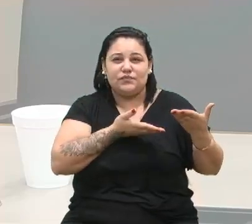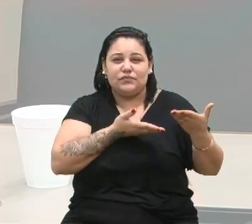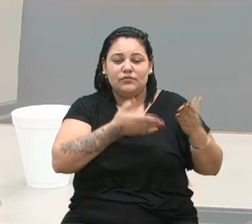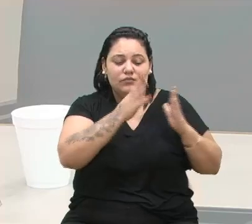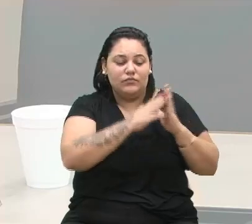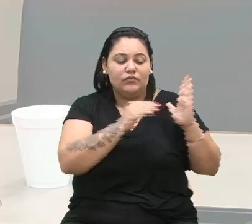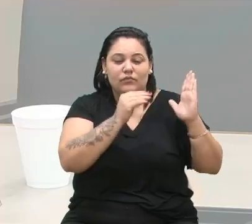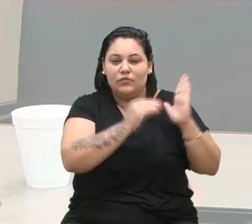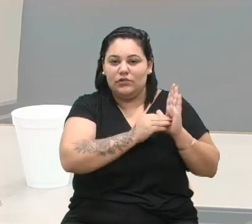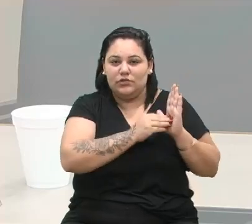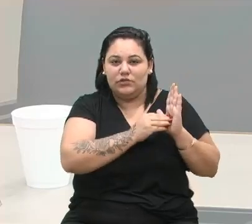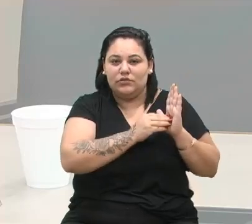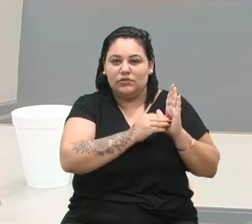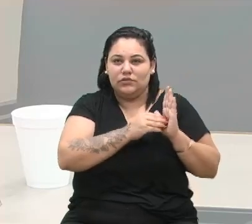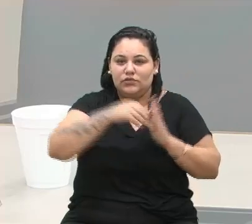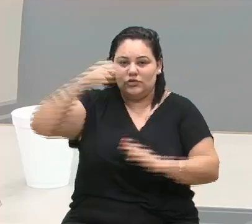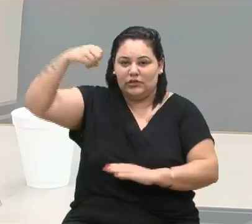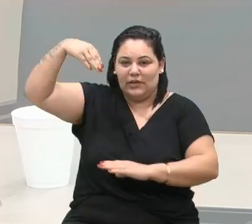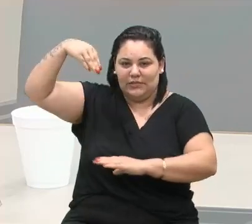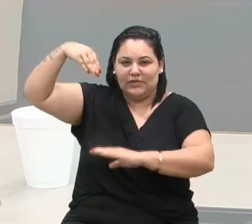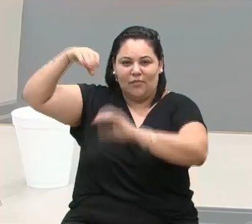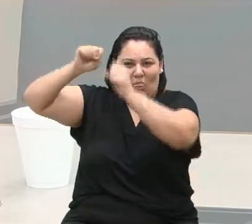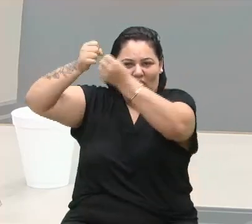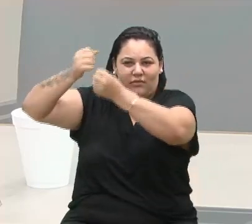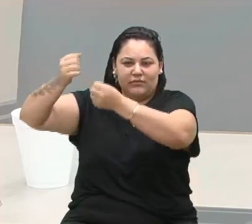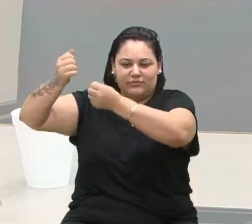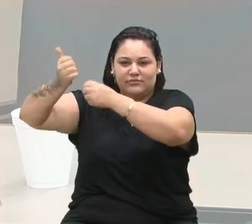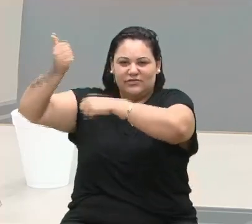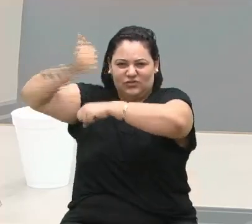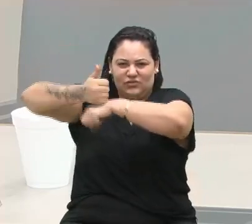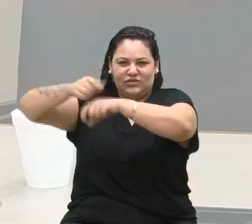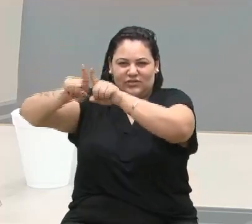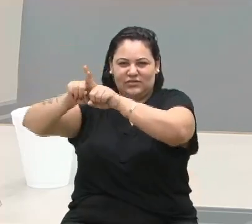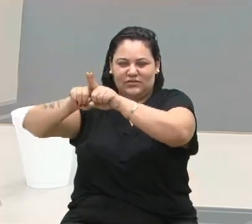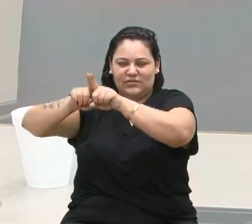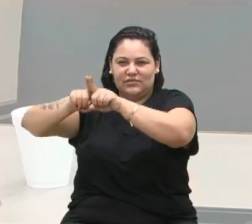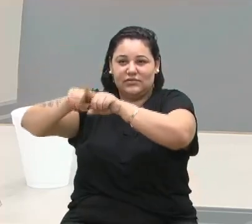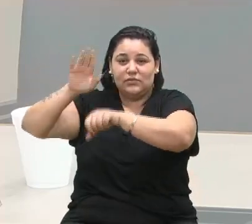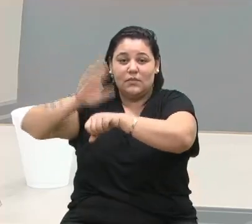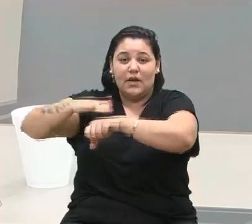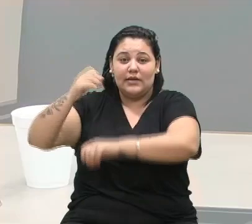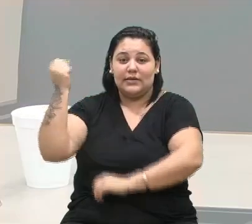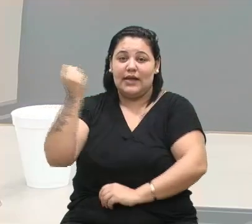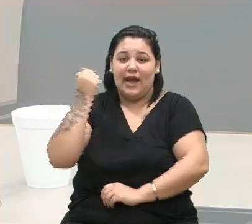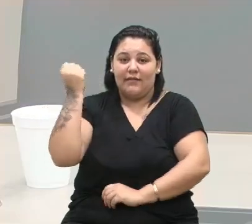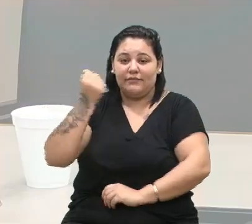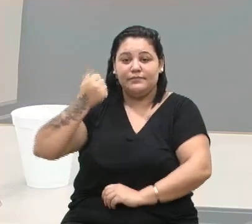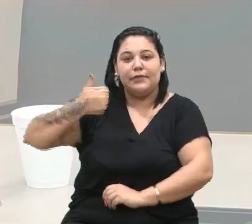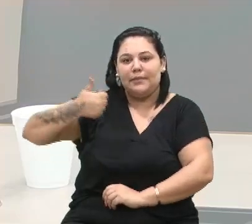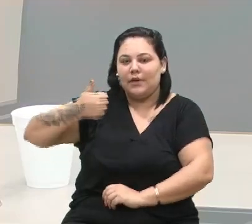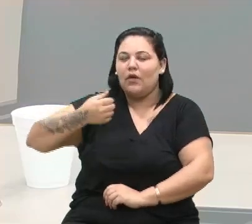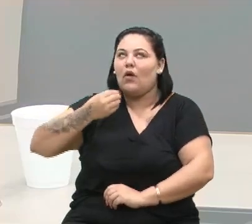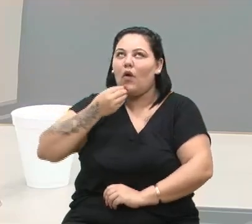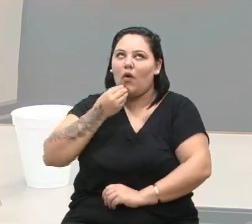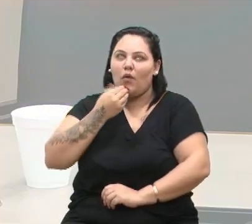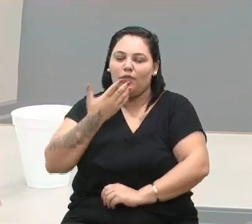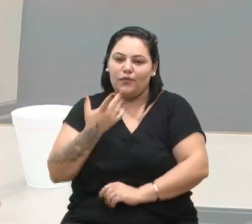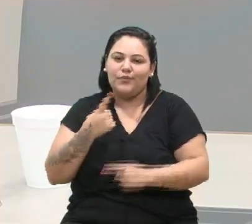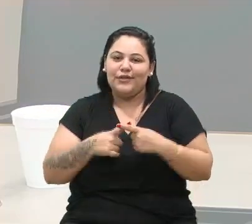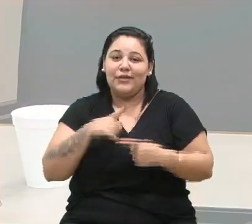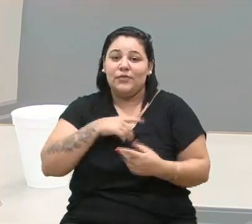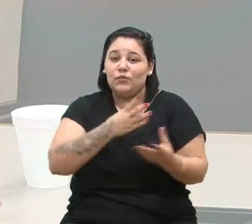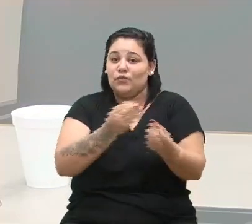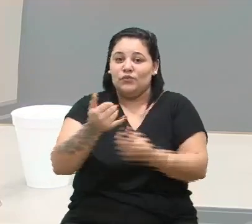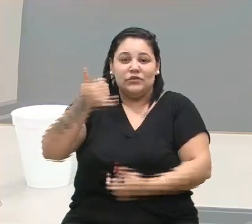de formato de lâmpada queimada. Os mais graves vão ser atendidos primeiro mediante as ligações